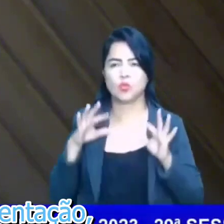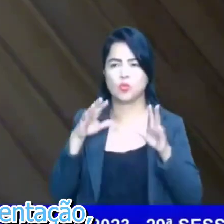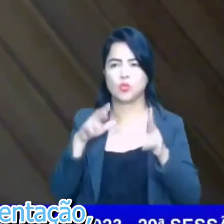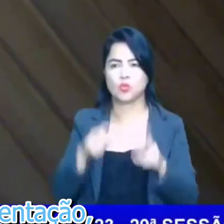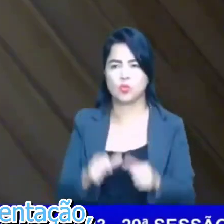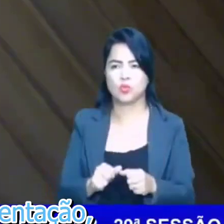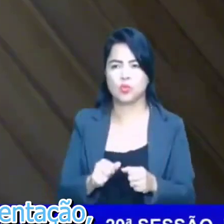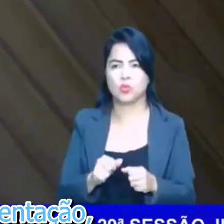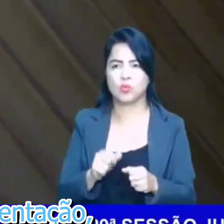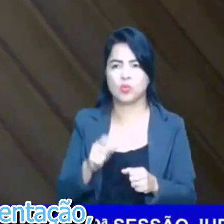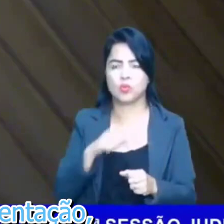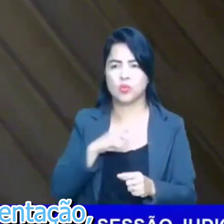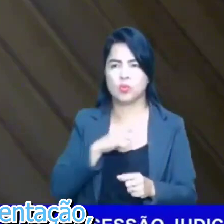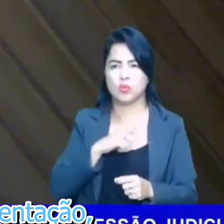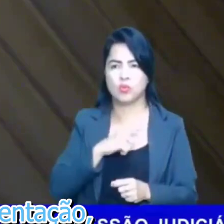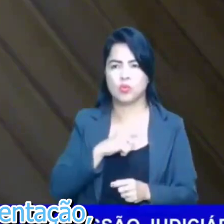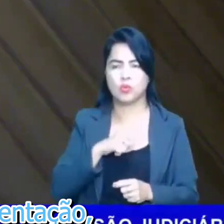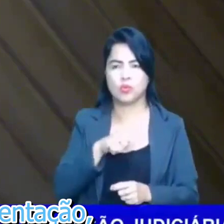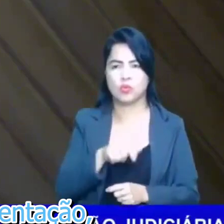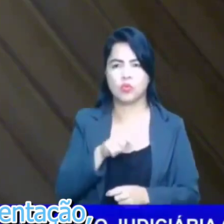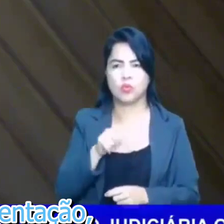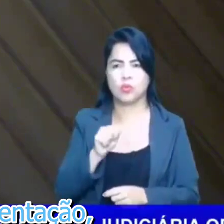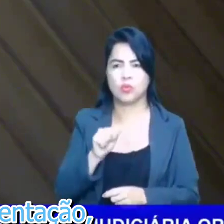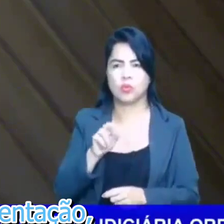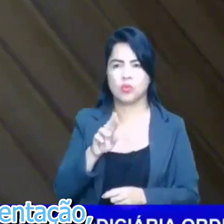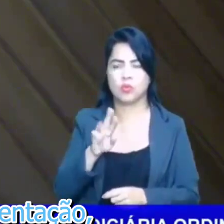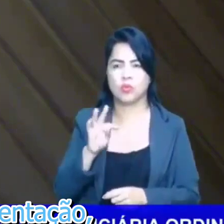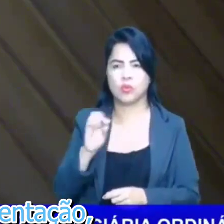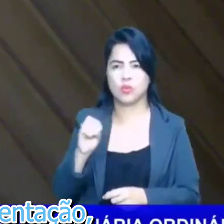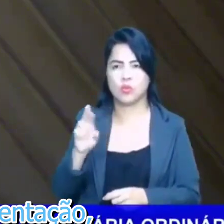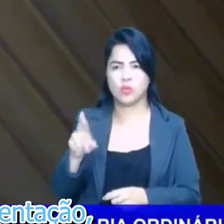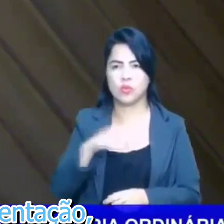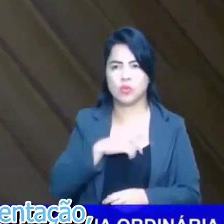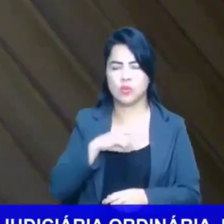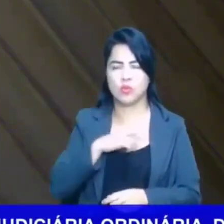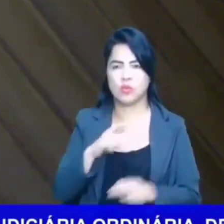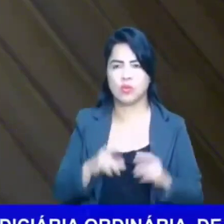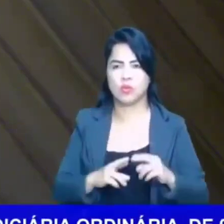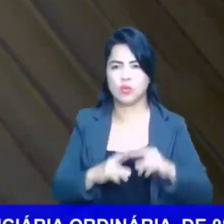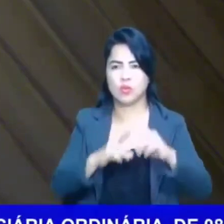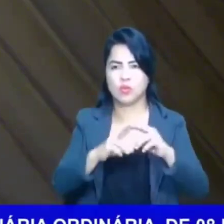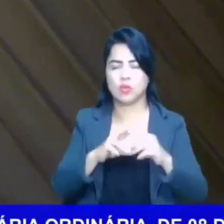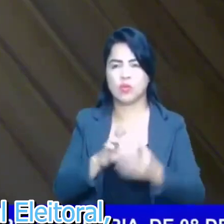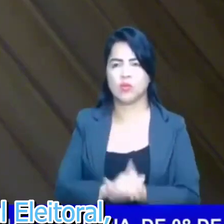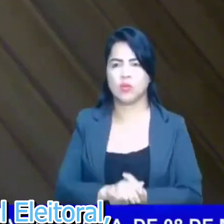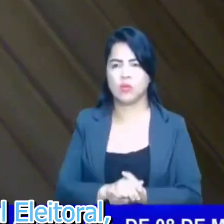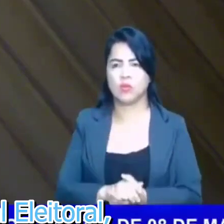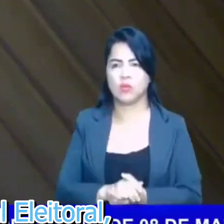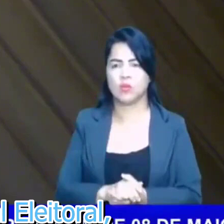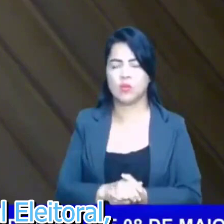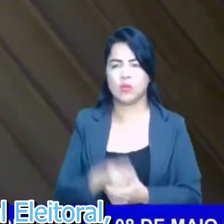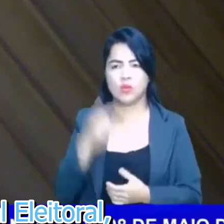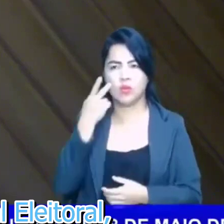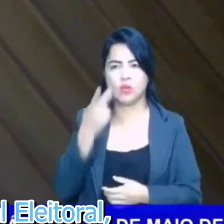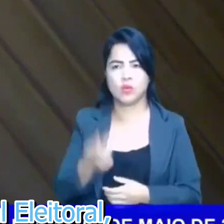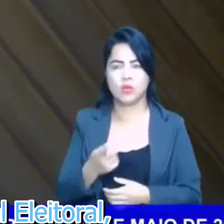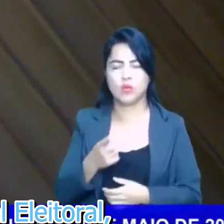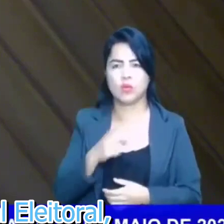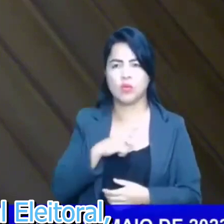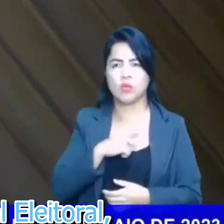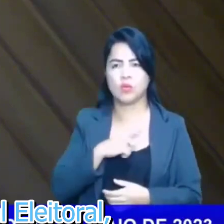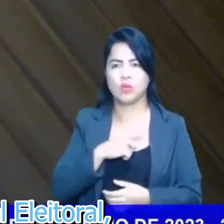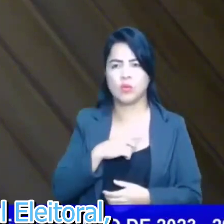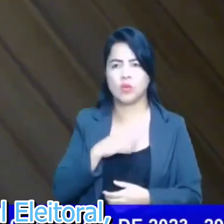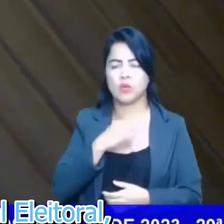a artilharia da parte autora está resumida nesta representação para propor a